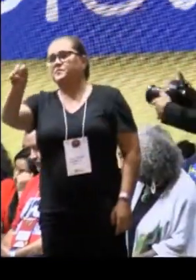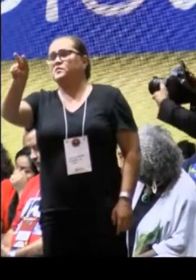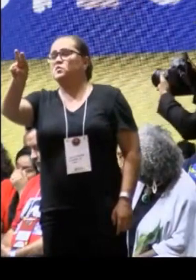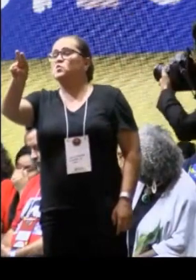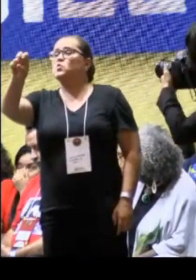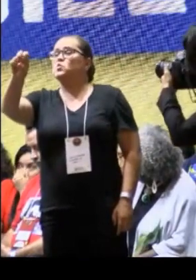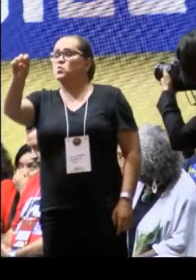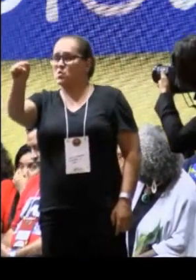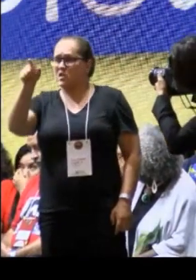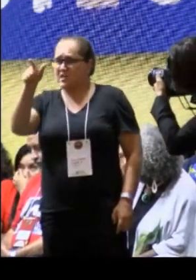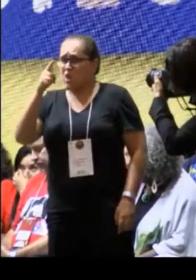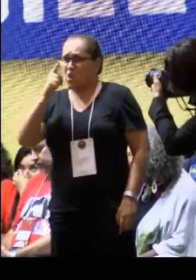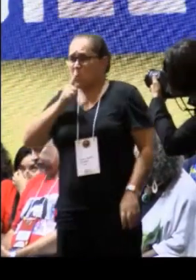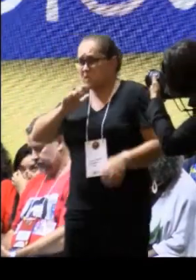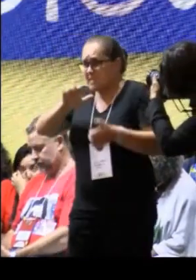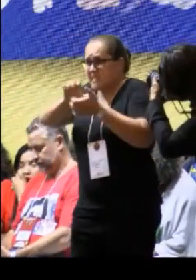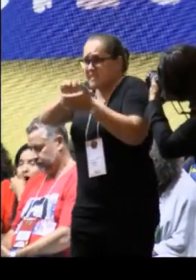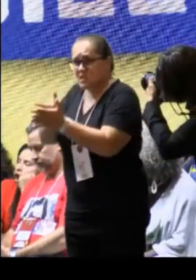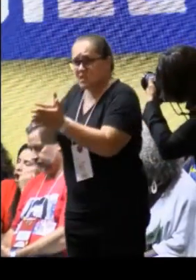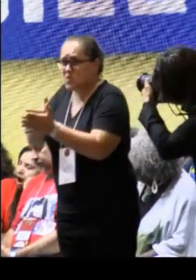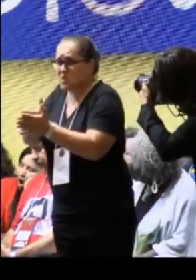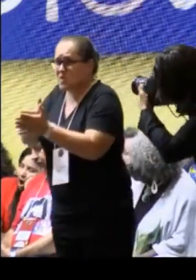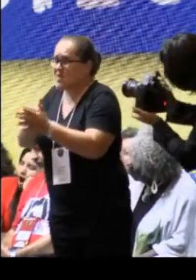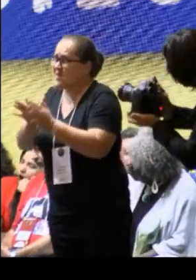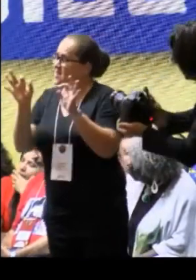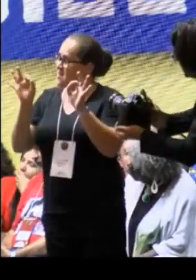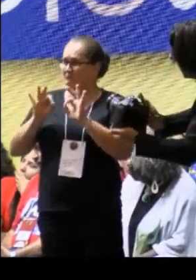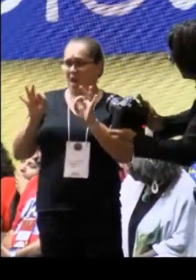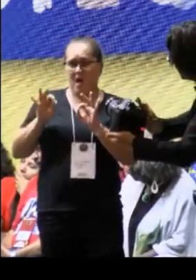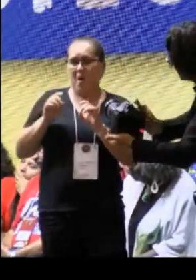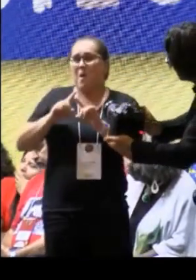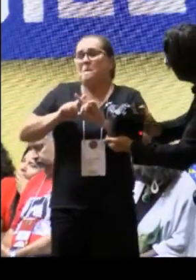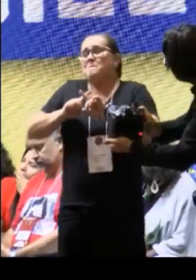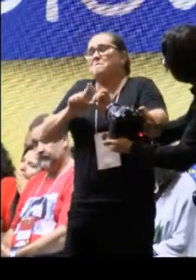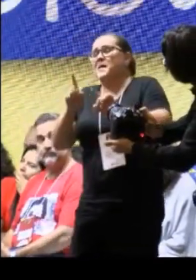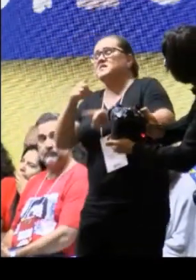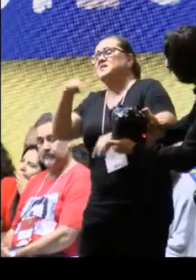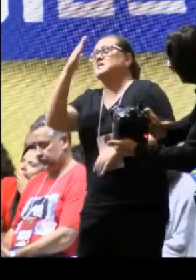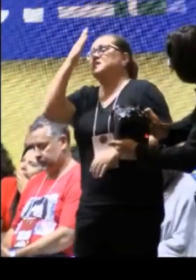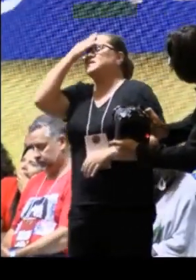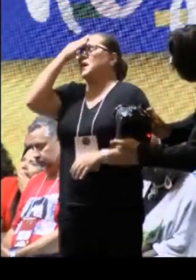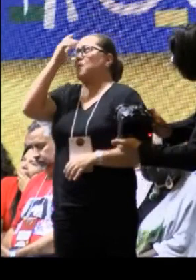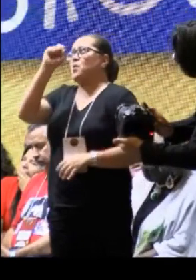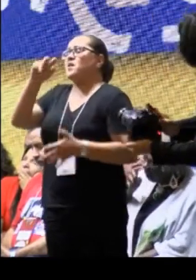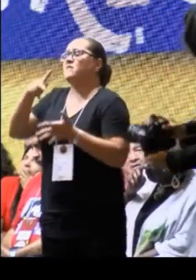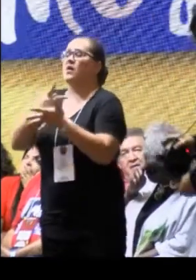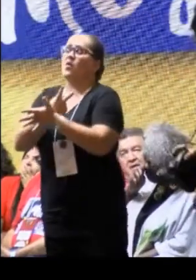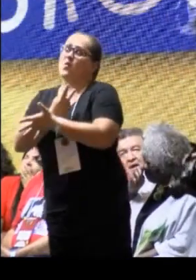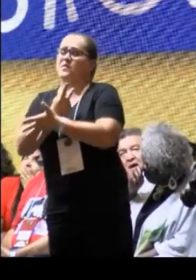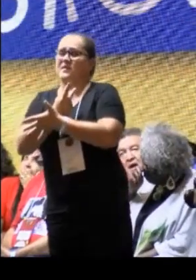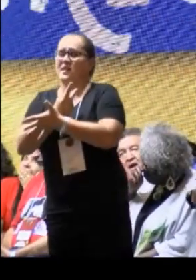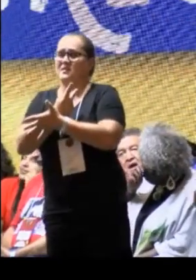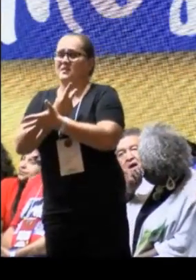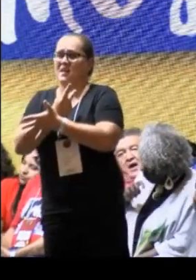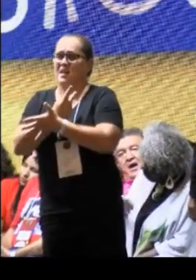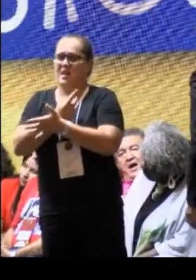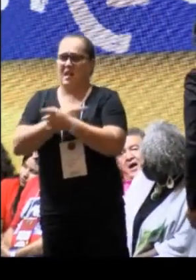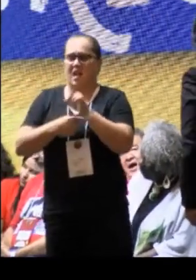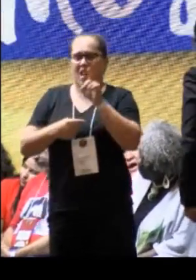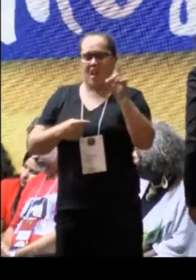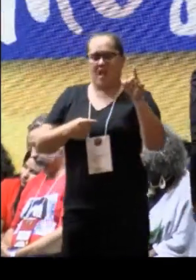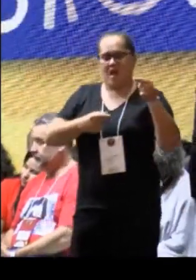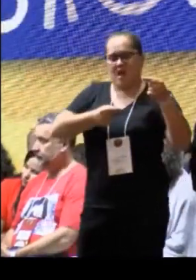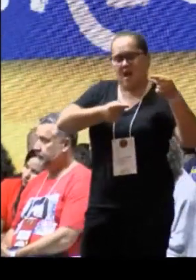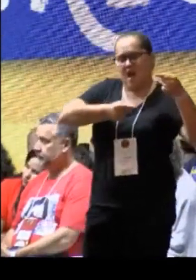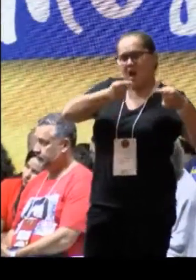ainda a educação e a segurança. Mas fatalmente, isso irá ocorrer pela criminosa